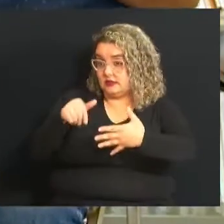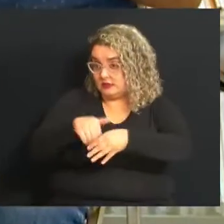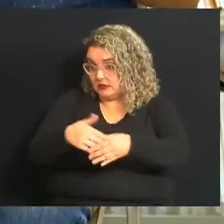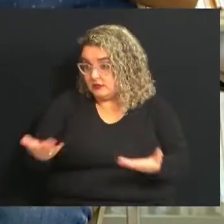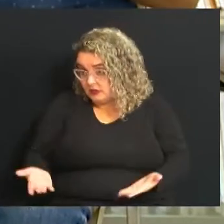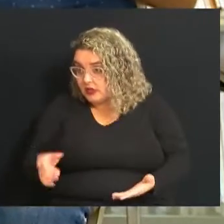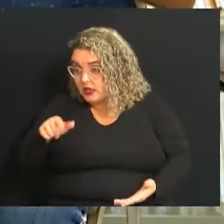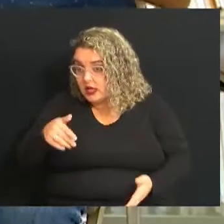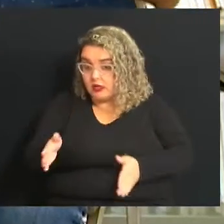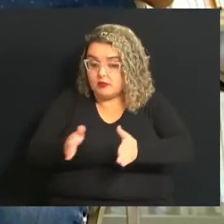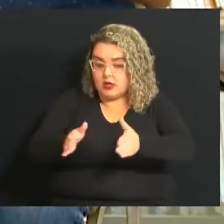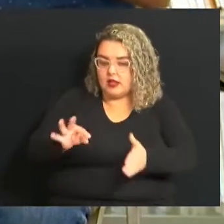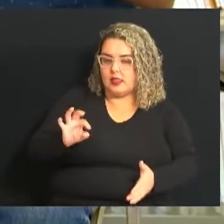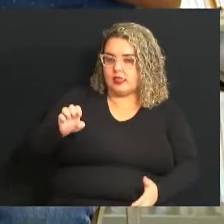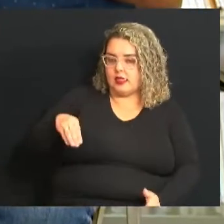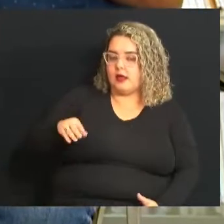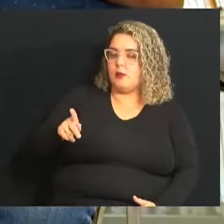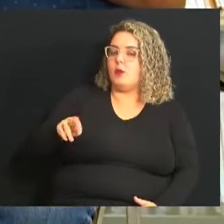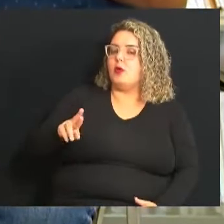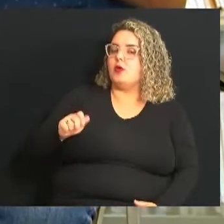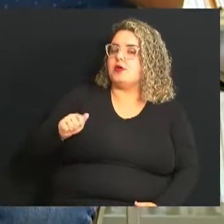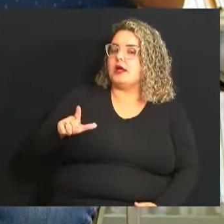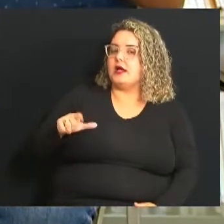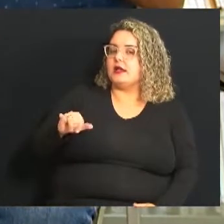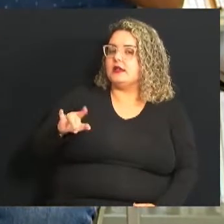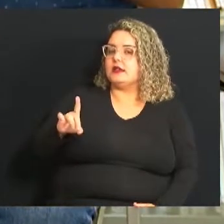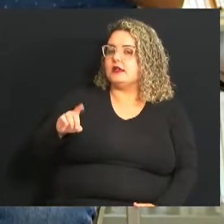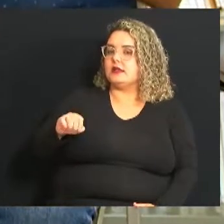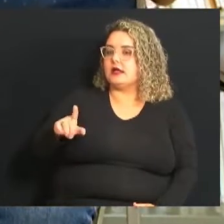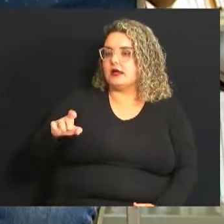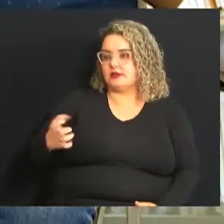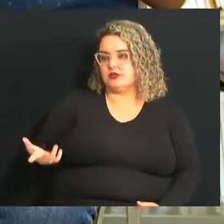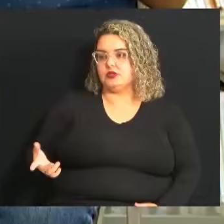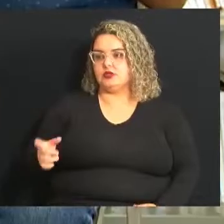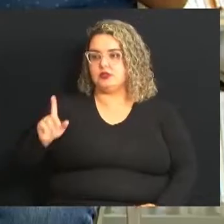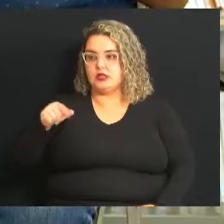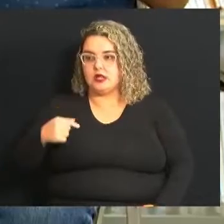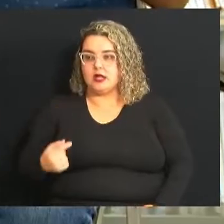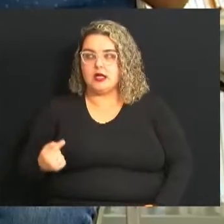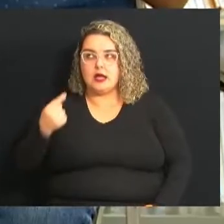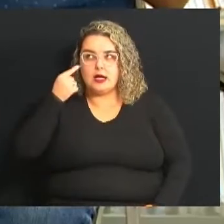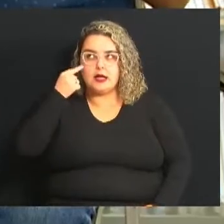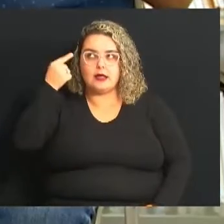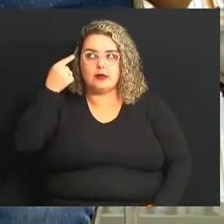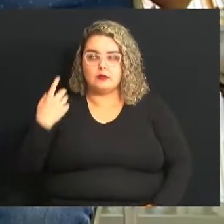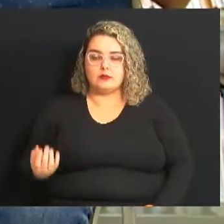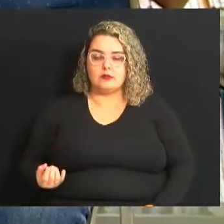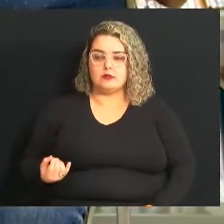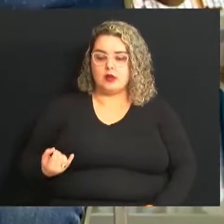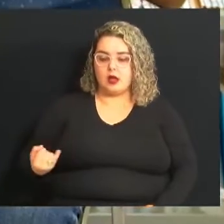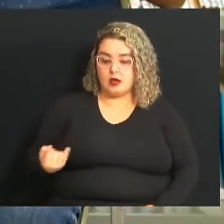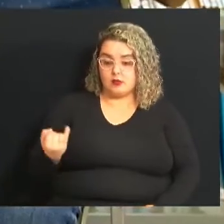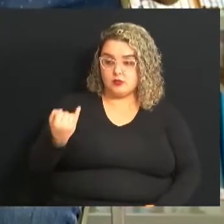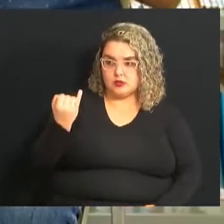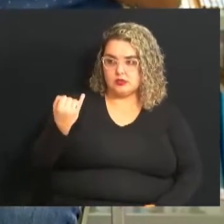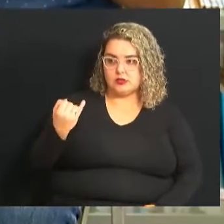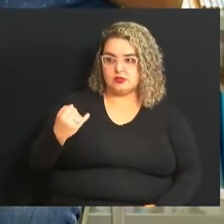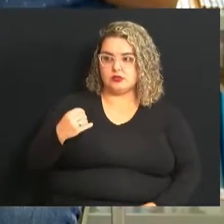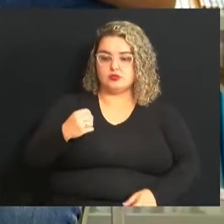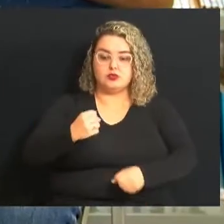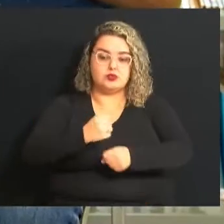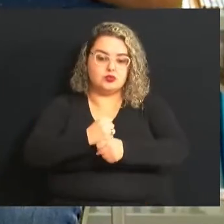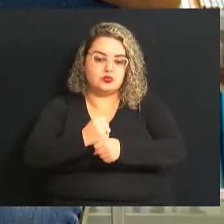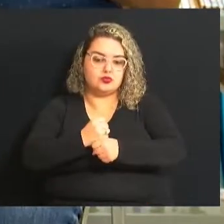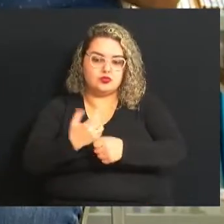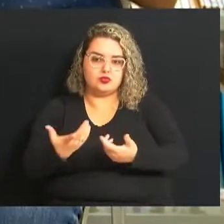né? Então, a importância do tempo, ele nasce de um jeito um pouco dogmático, né? 1 ano, 2